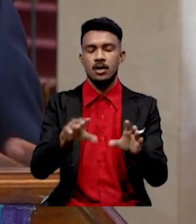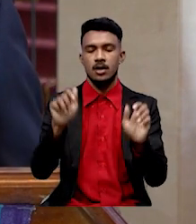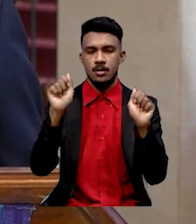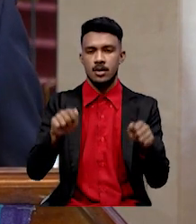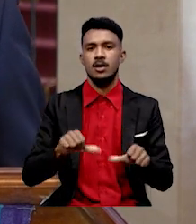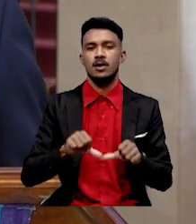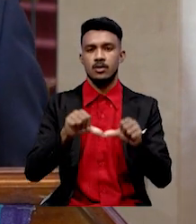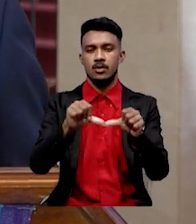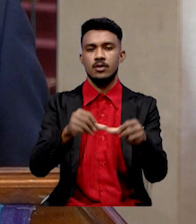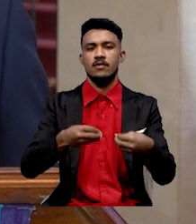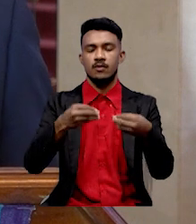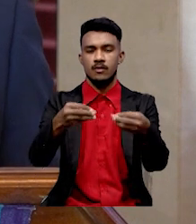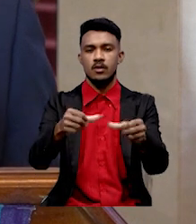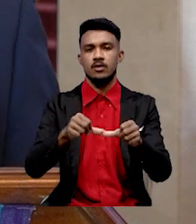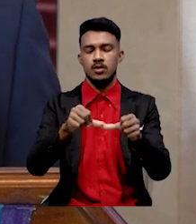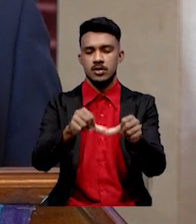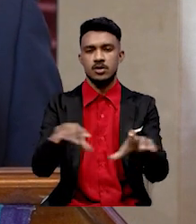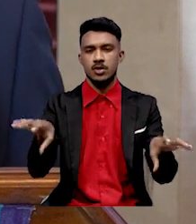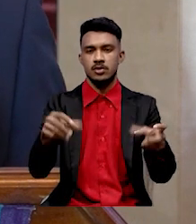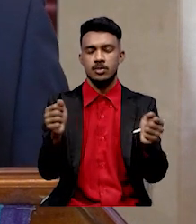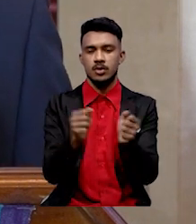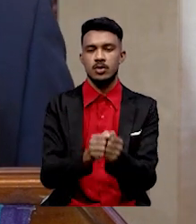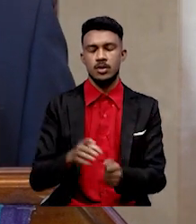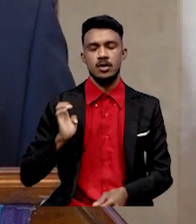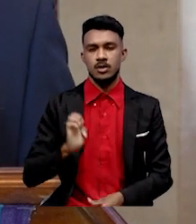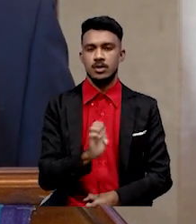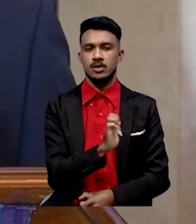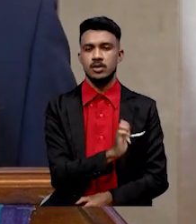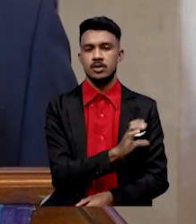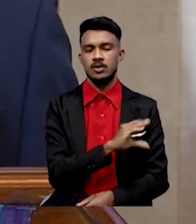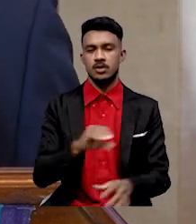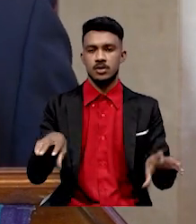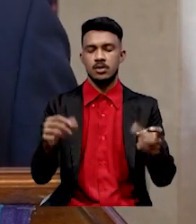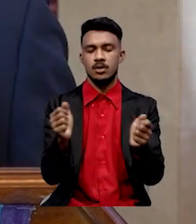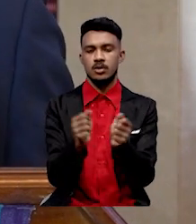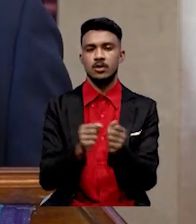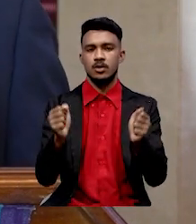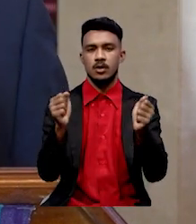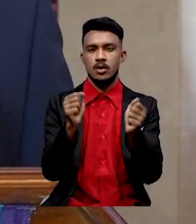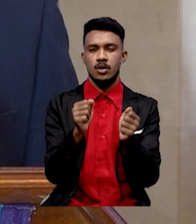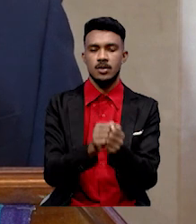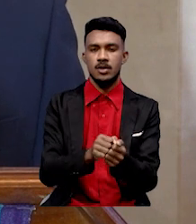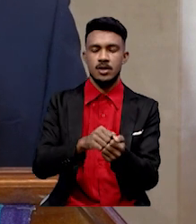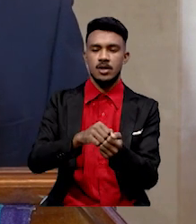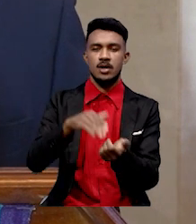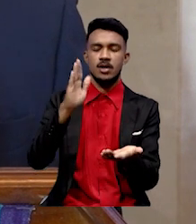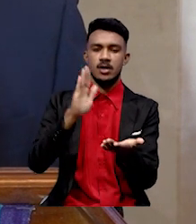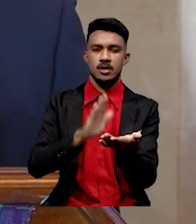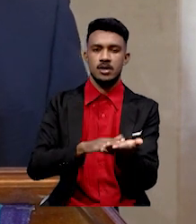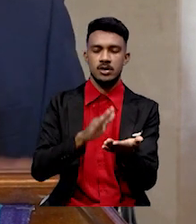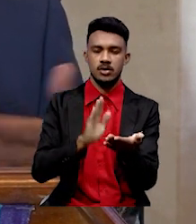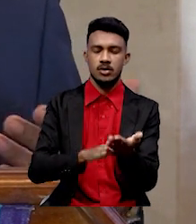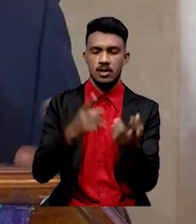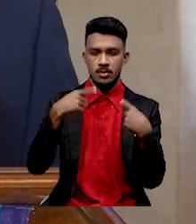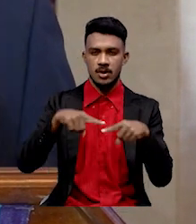continuação, foi continuação, serviço muito com o Ministro dos Negócios Estrangeiros, cooperações, para a bolsa de estudo, vai ter cidadão cira,